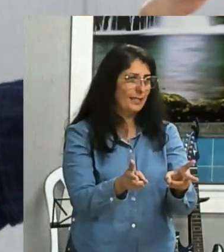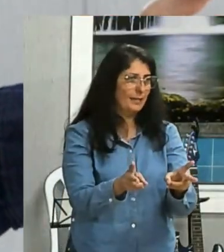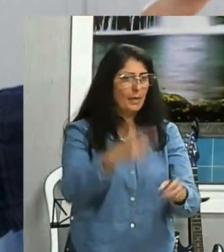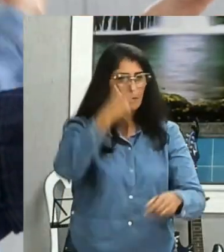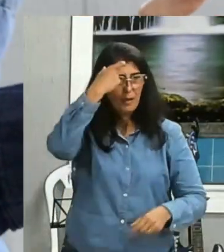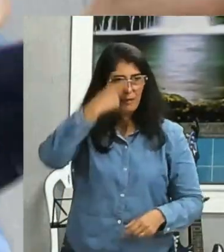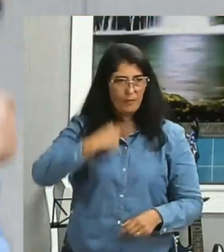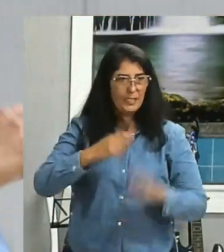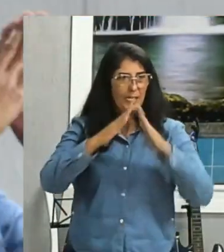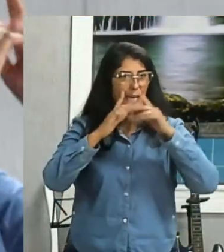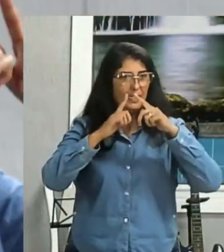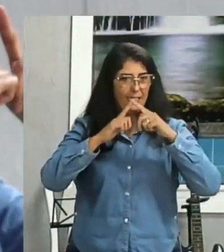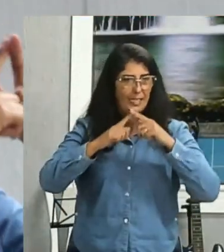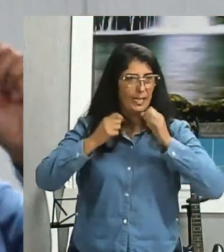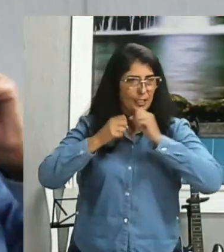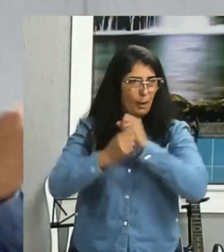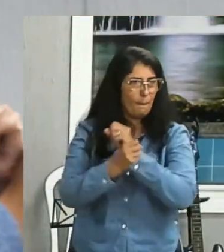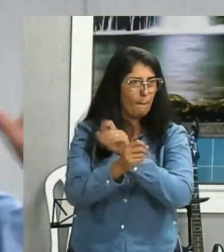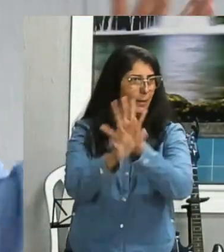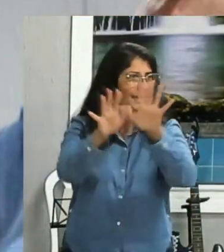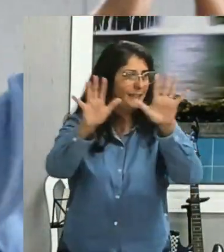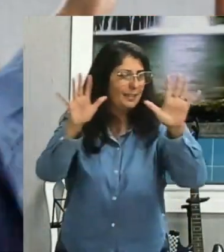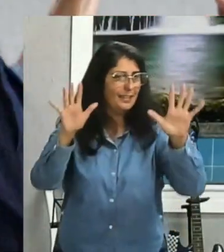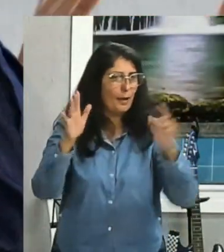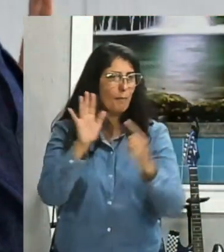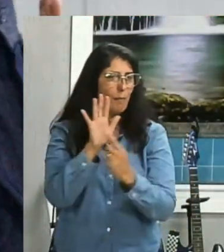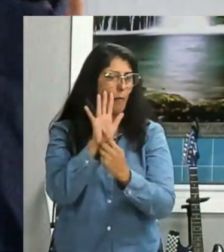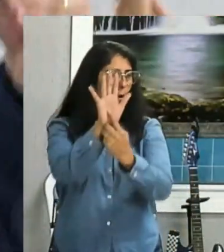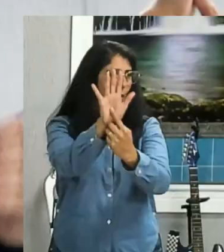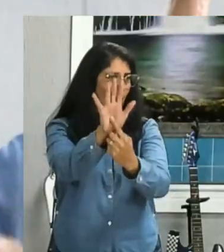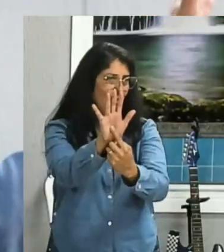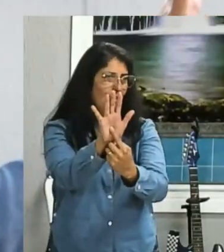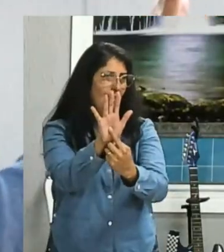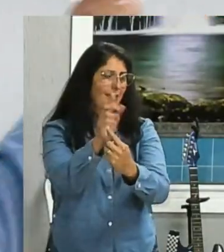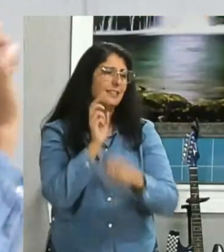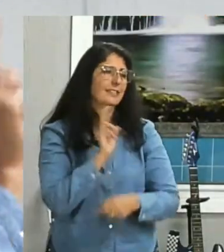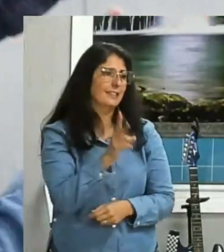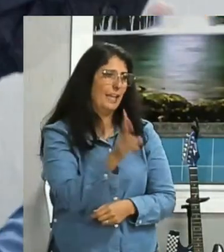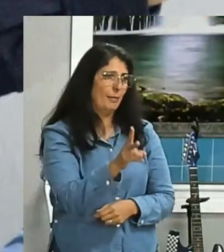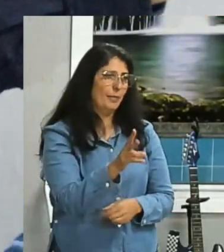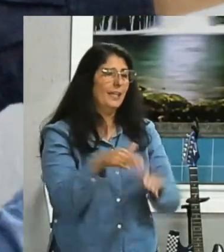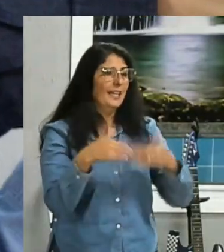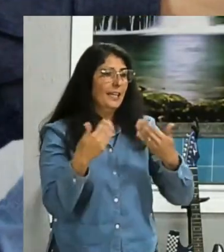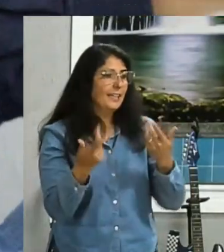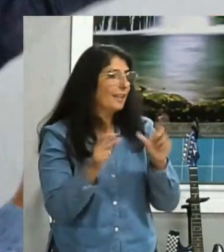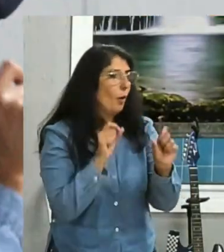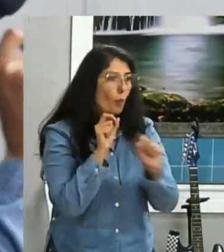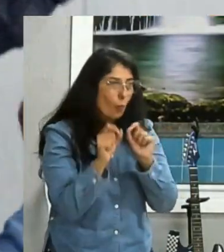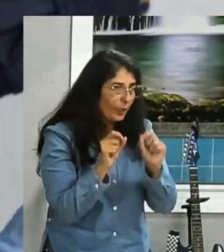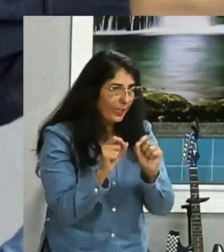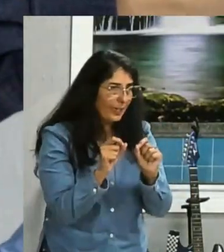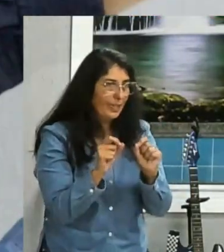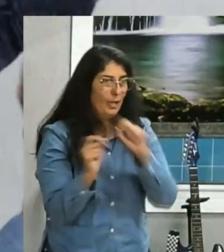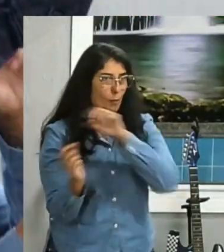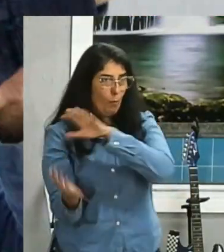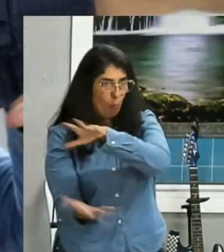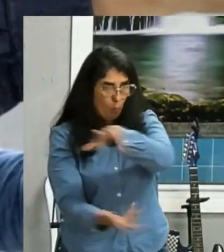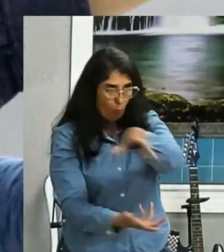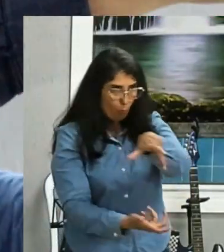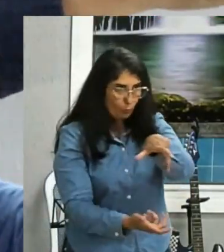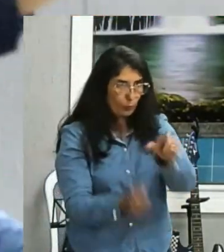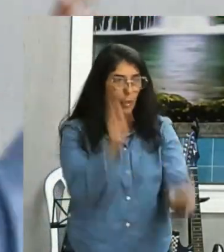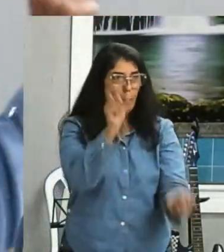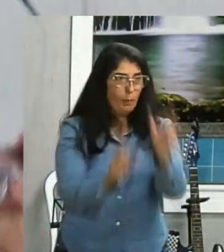sua igreja. A glória de Cristo é refletida no mundo através